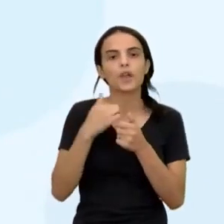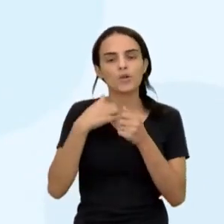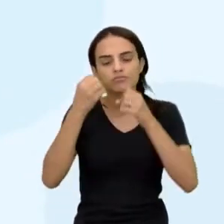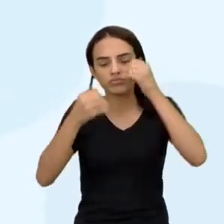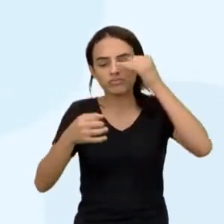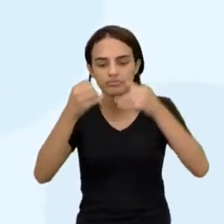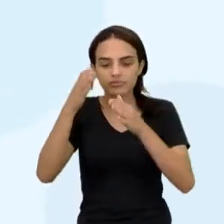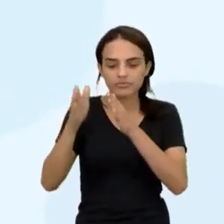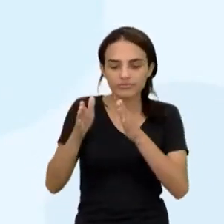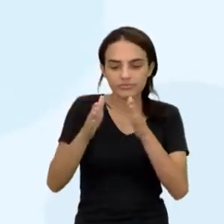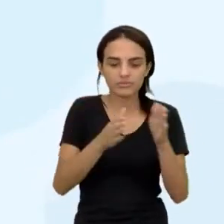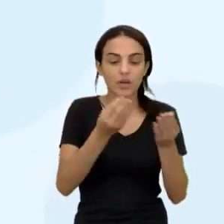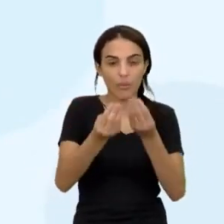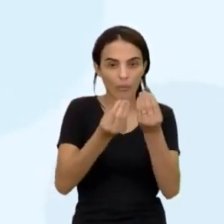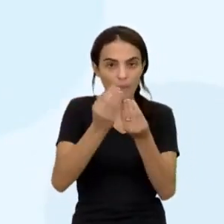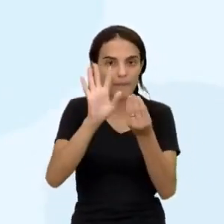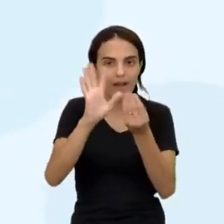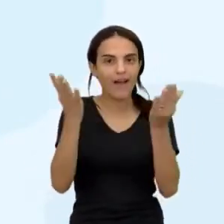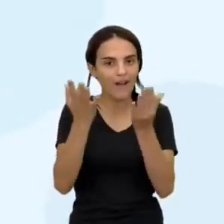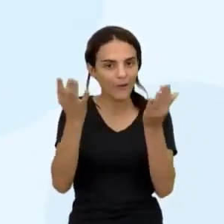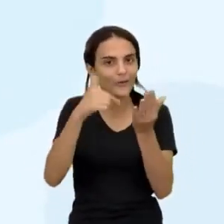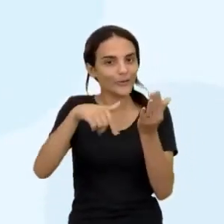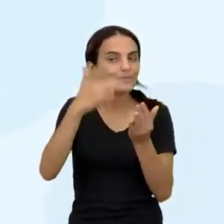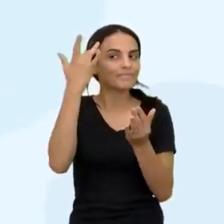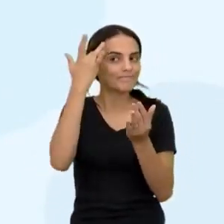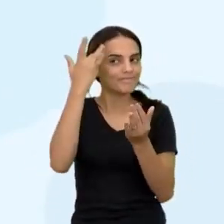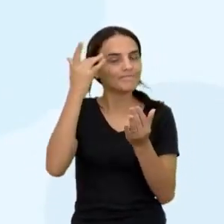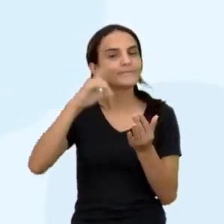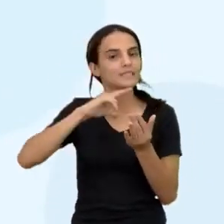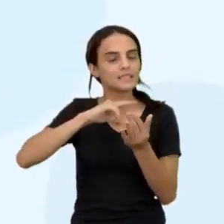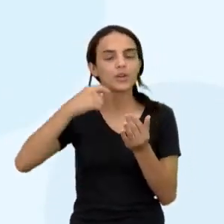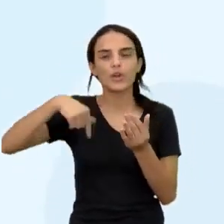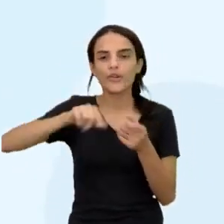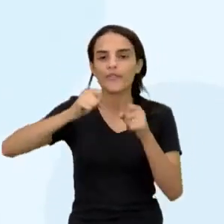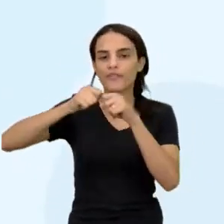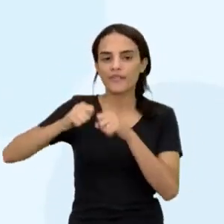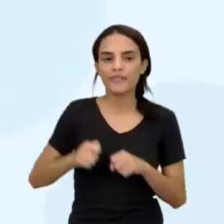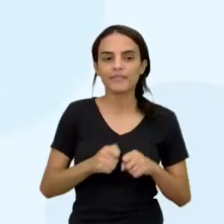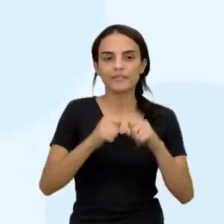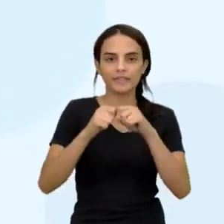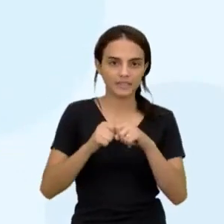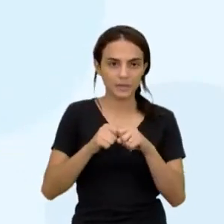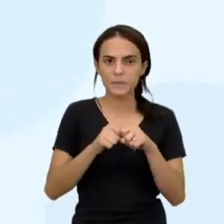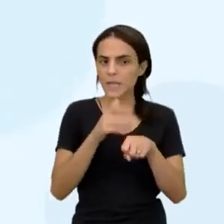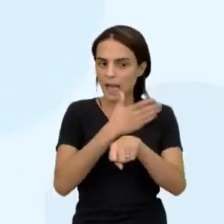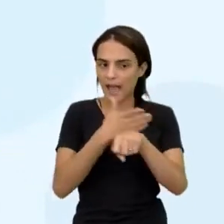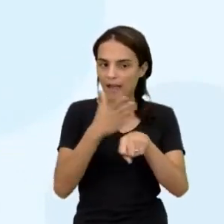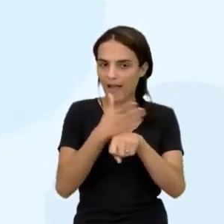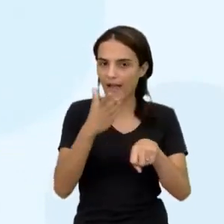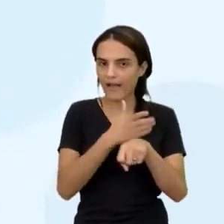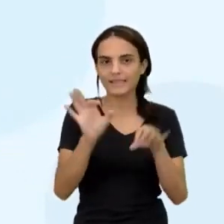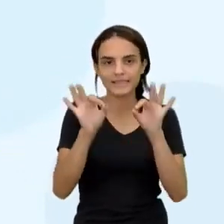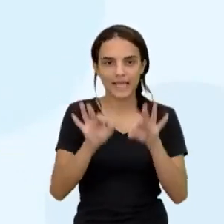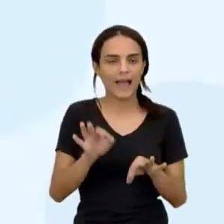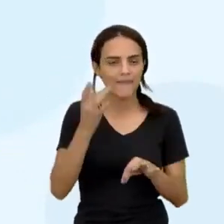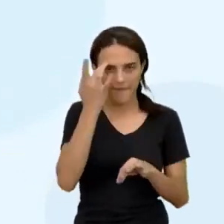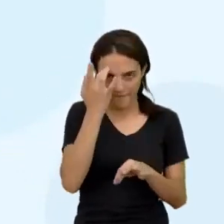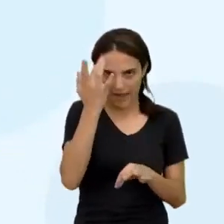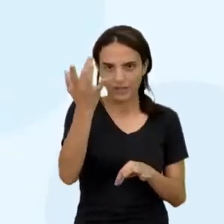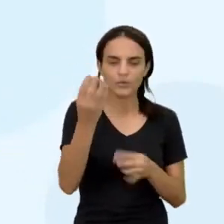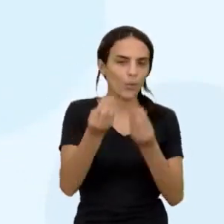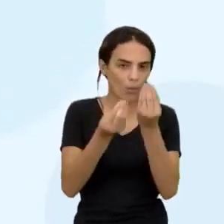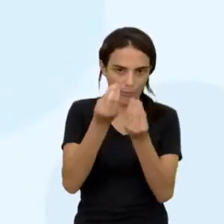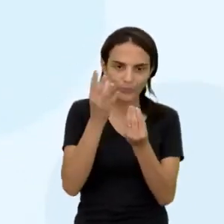muitas coisas. Mas agora que a gente está um pouco mais maduro, a gente vai fazer de um método prático, tá certo? Como que a gente resolve,